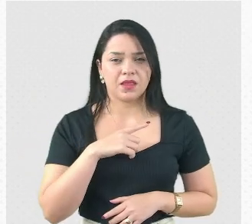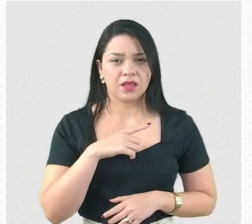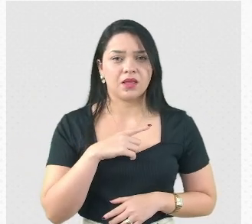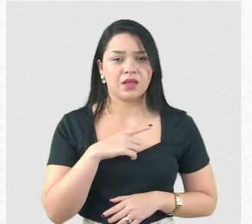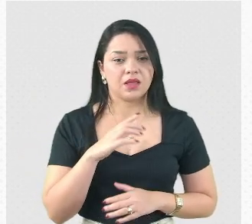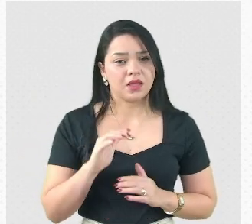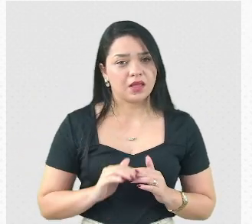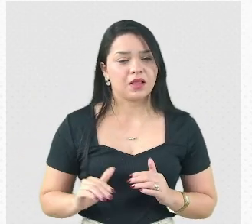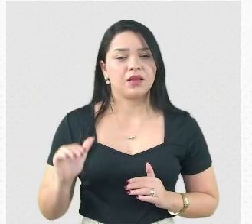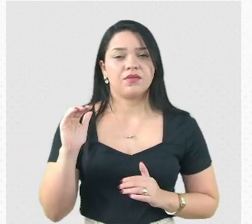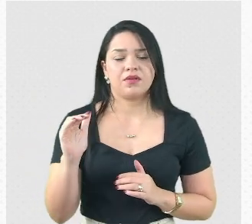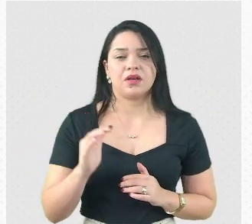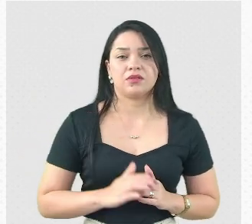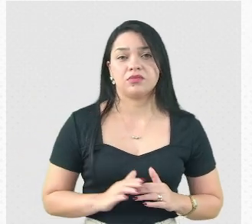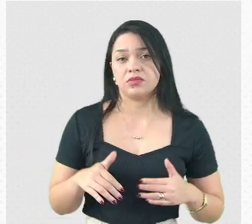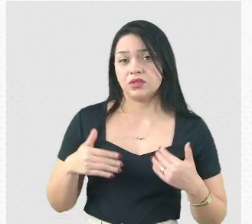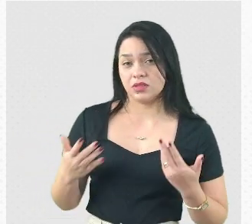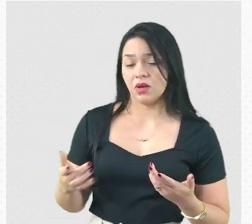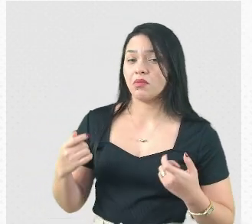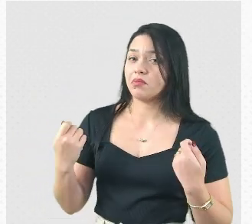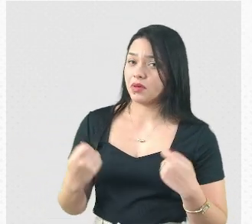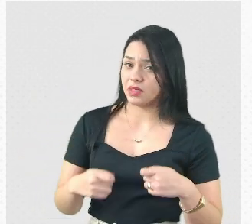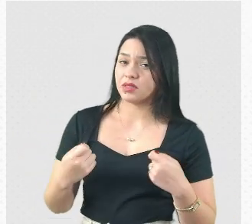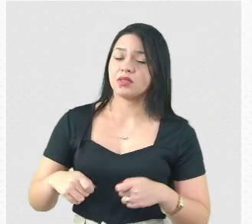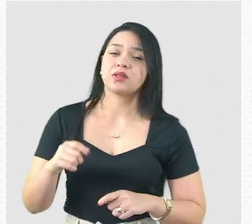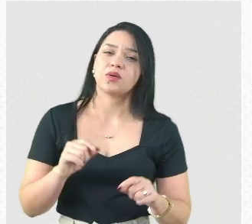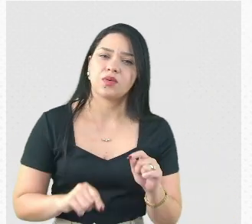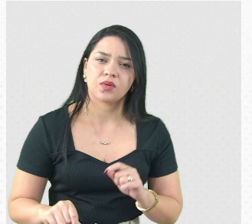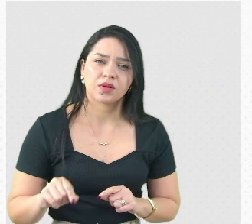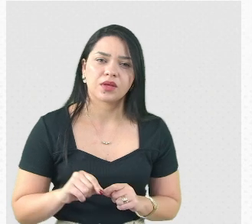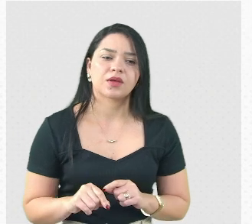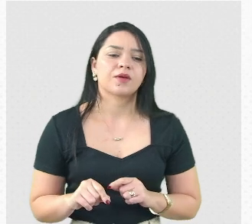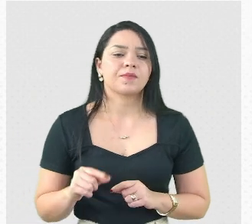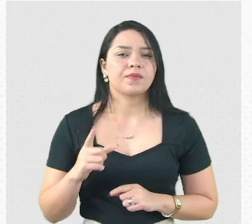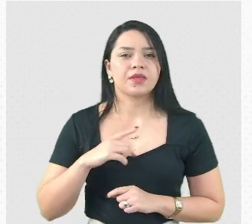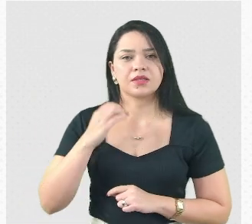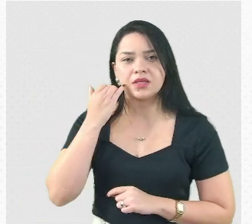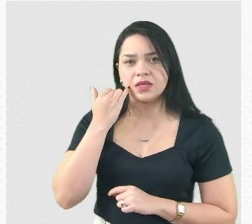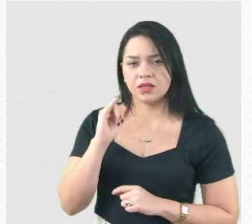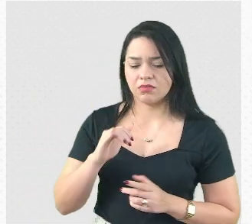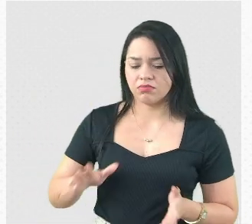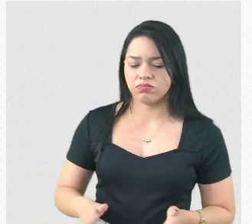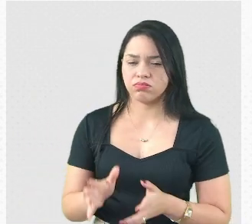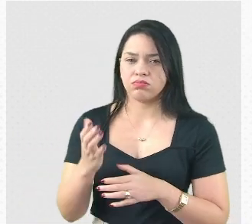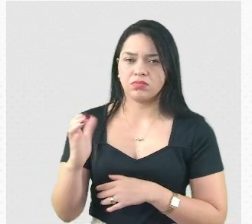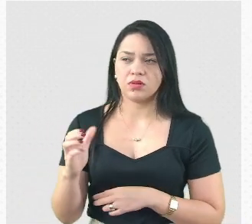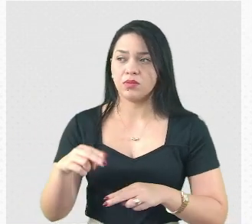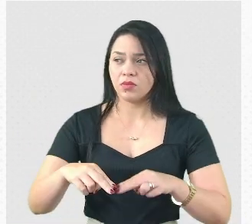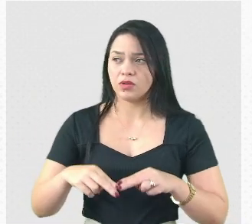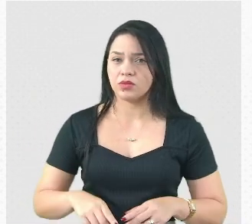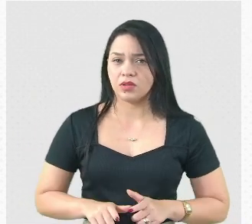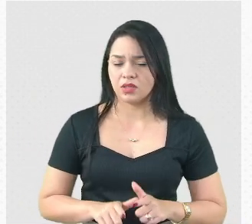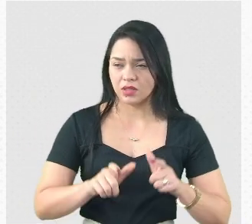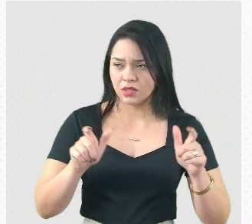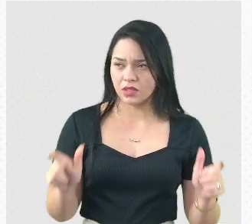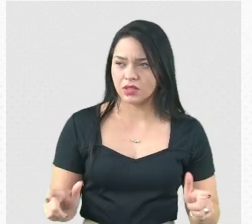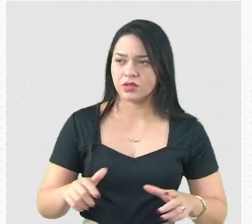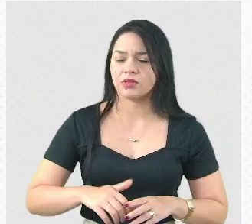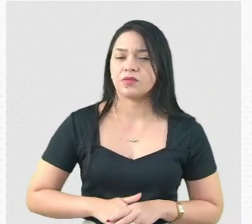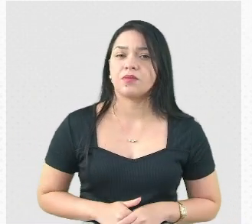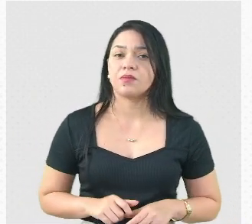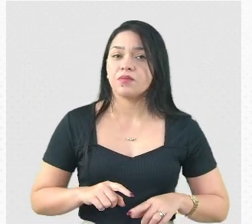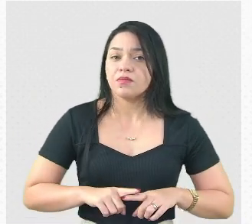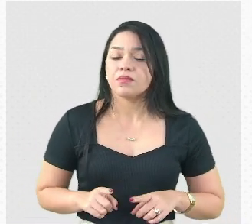energético elevado. Então, obviamente, ele precisa recompor essa energia. Então, por isso, o prato dele é gigantesco. Mas